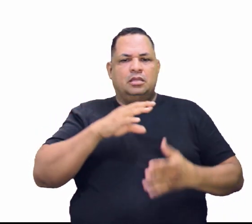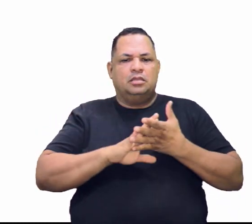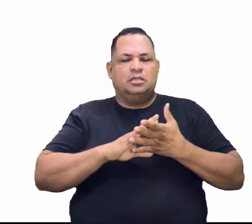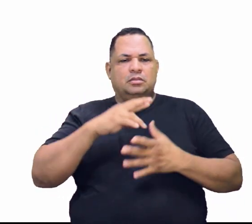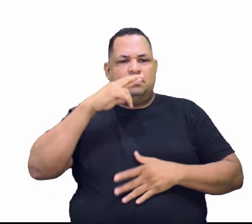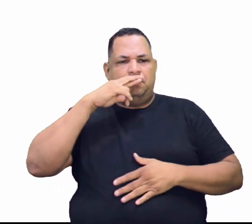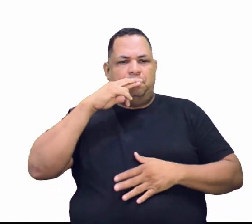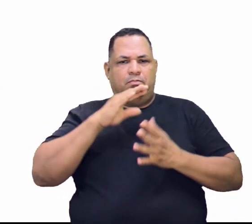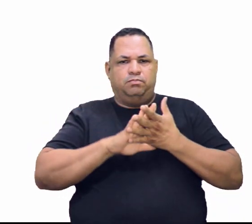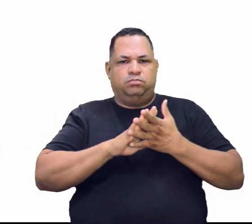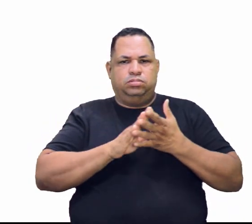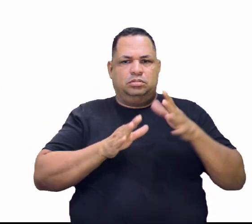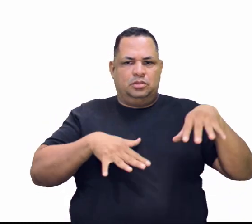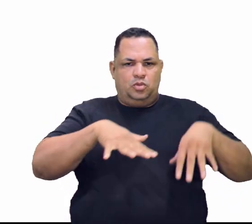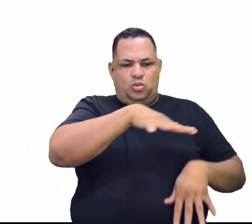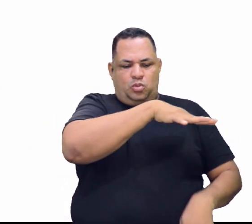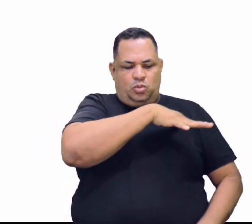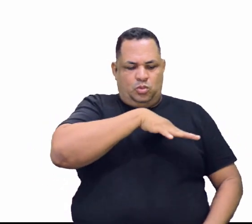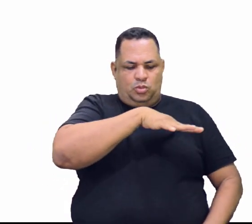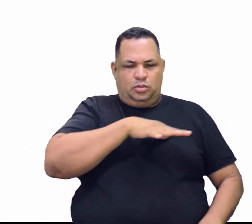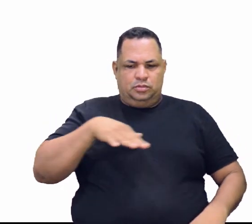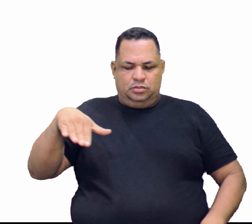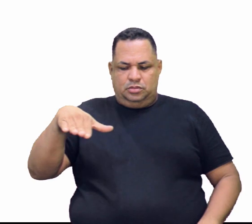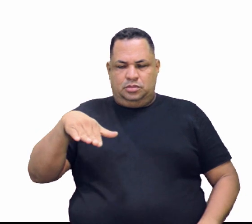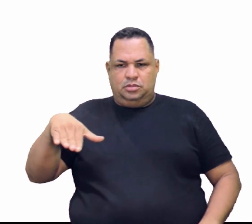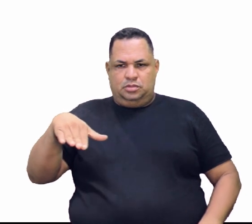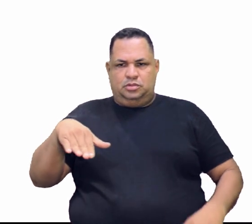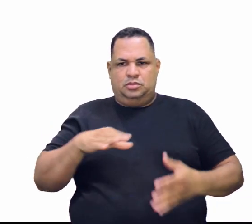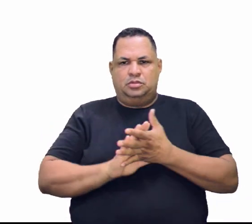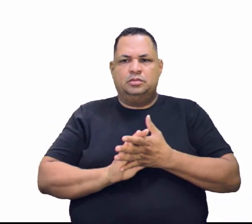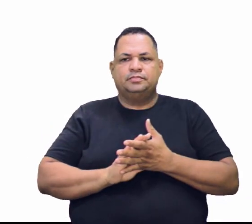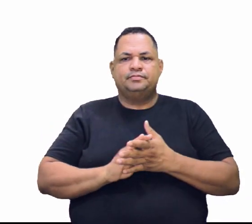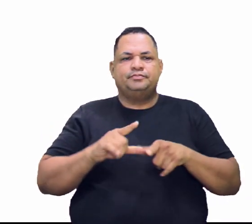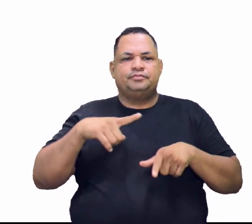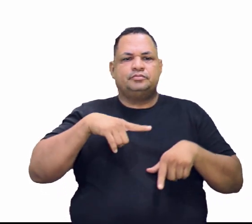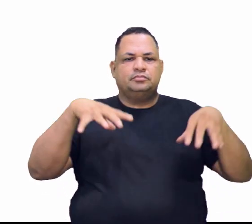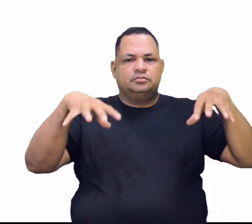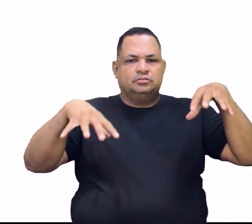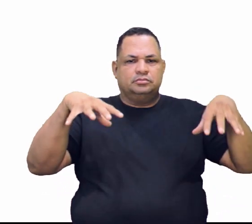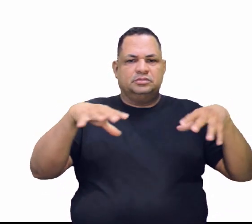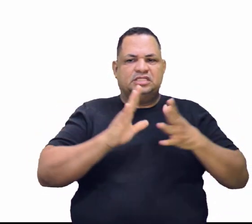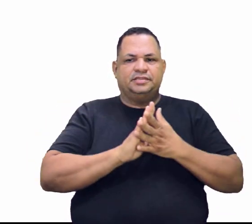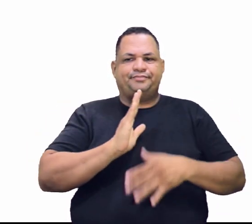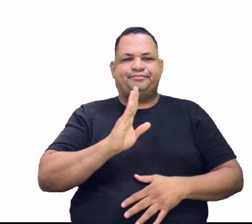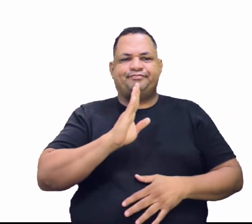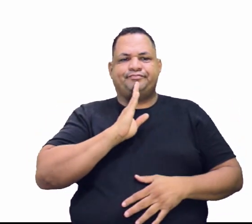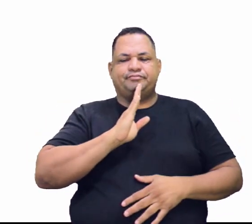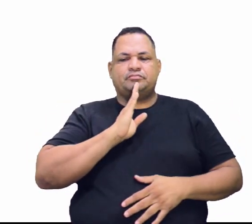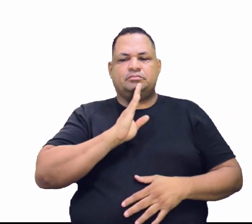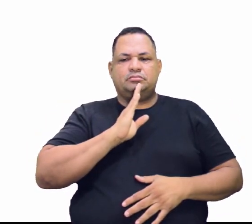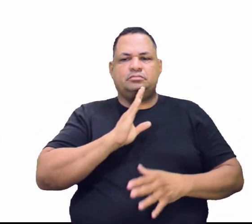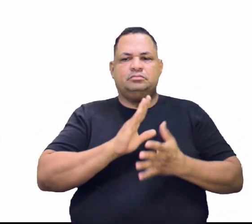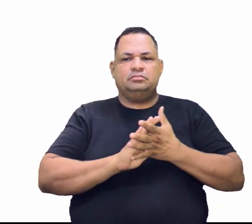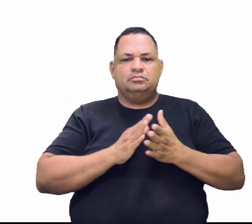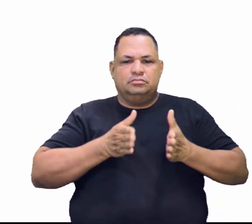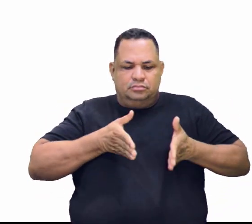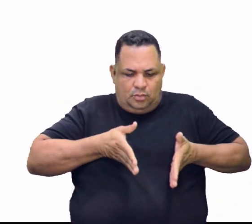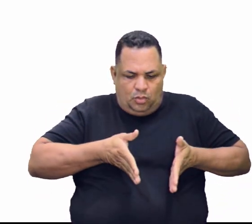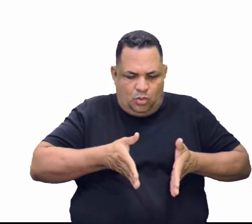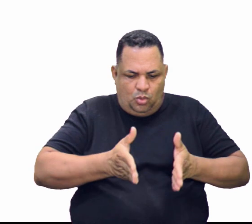Juruena e Ubadeira, cortada aí pela linha telegráfica, já conhecia por Estrada de